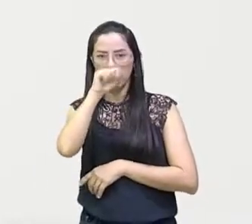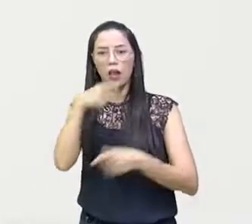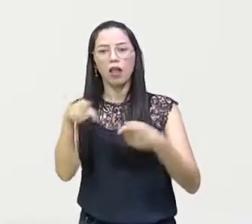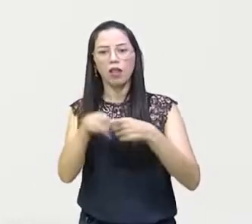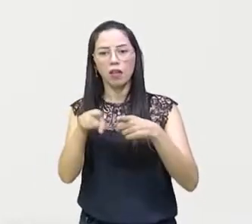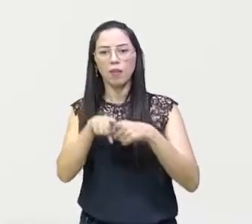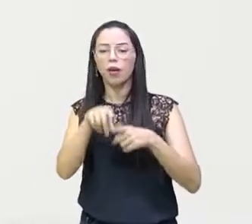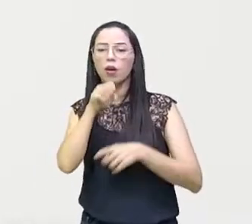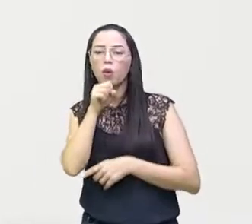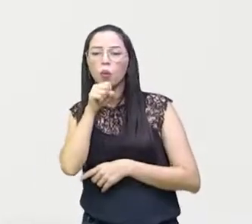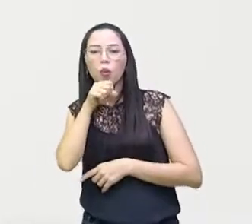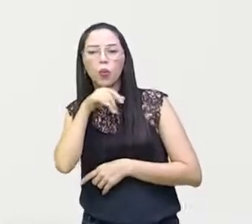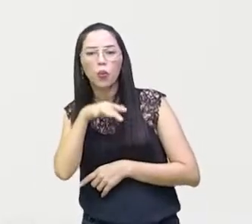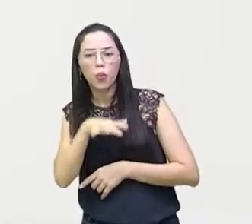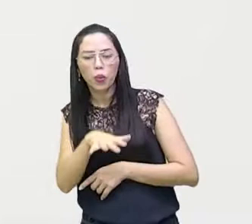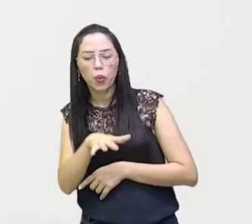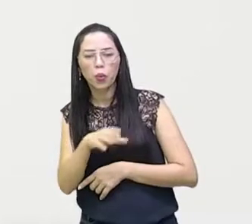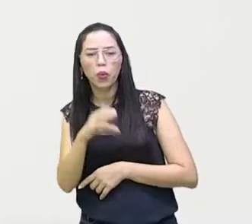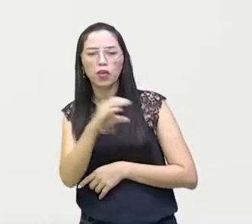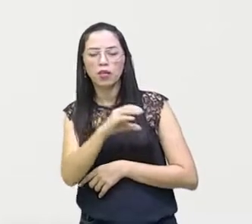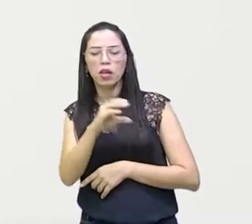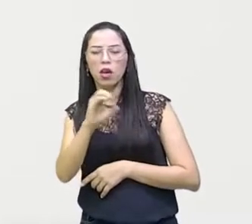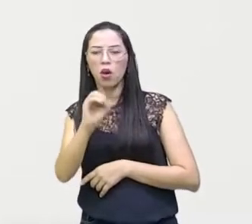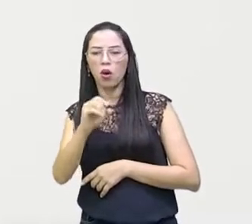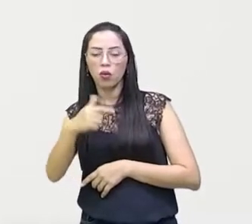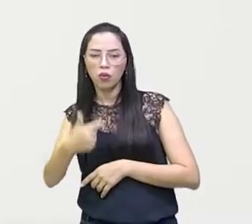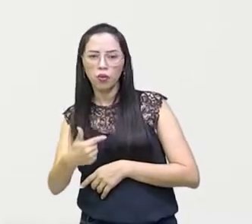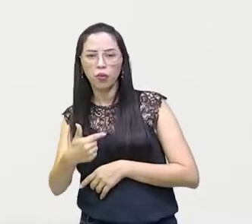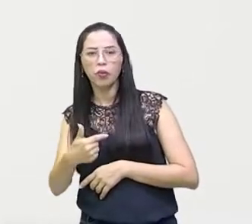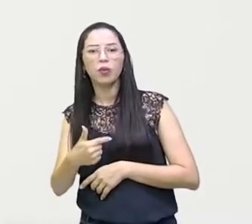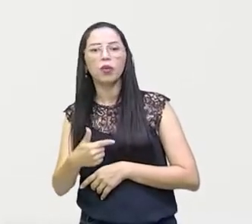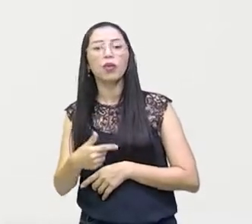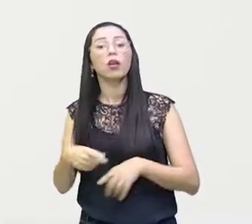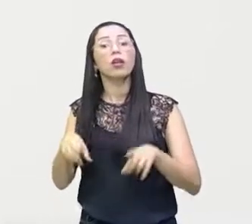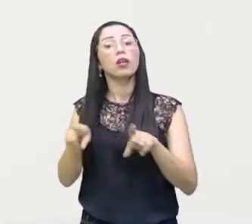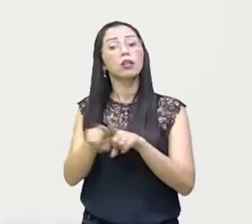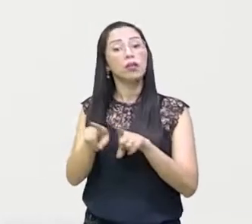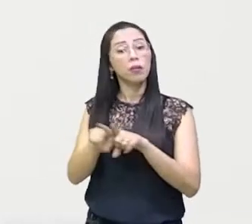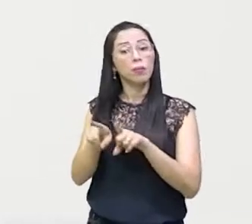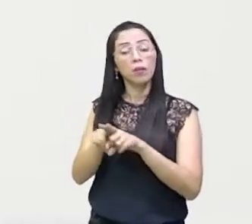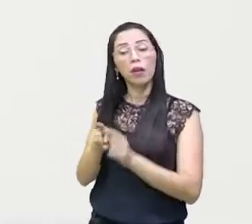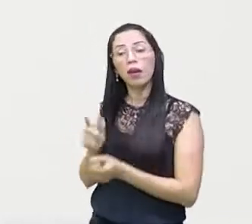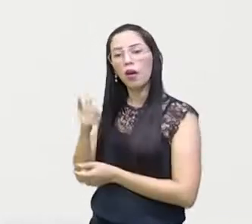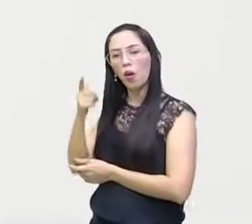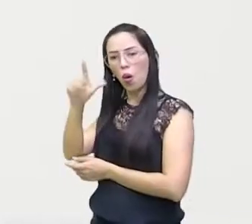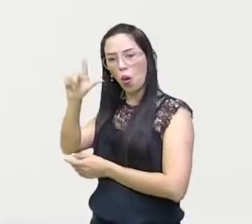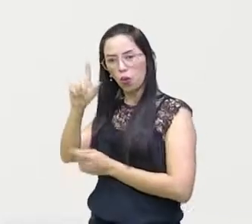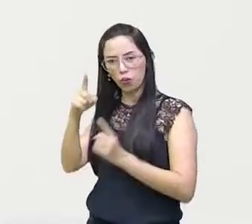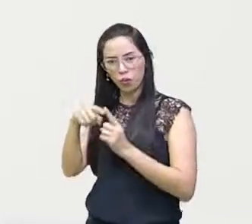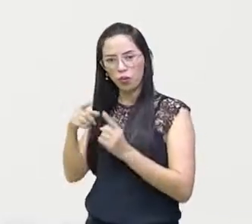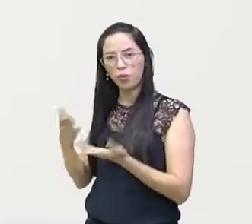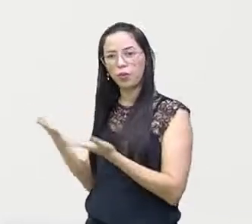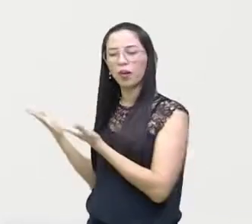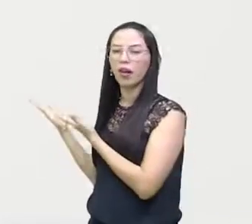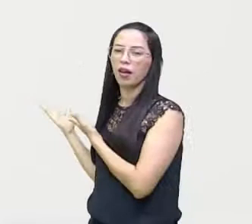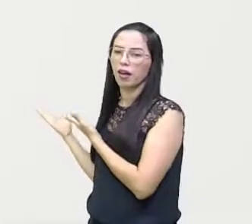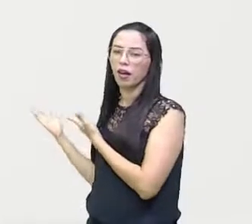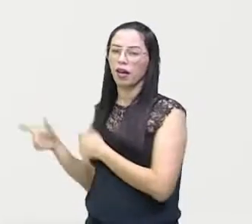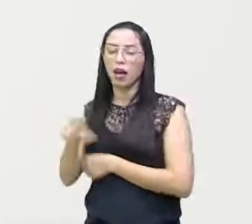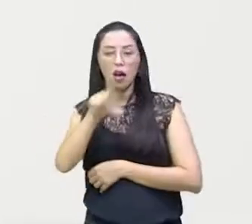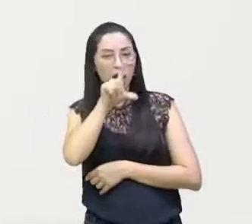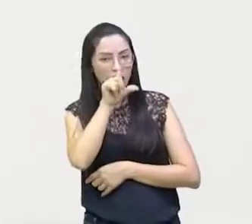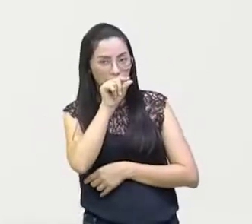nós sabemos, que acontece na respiração. Além disso, existem as aves, que elas possuem